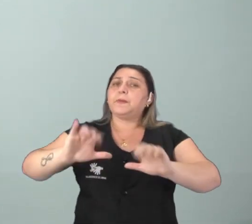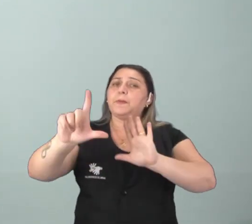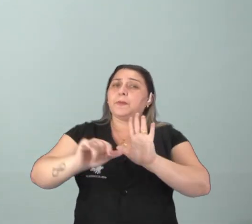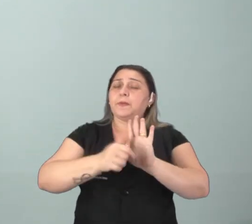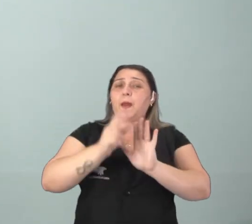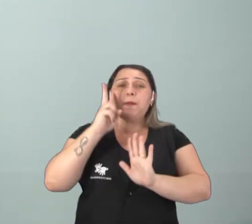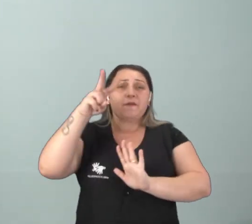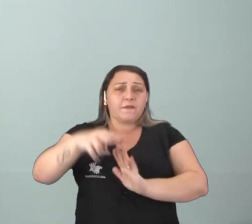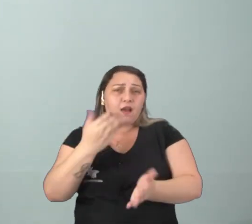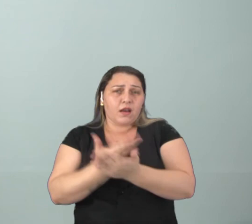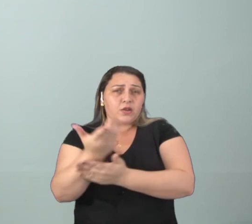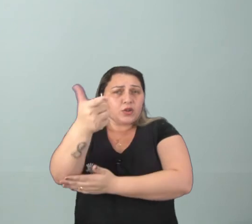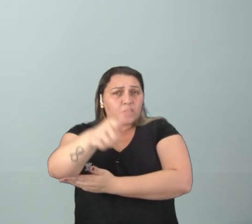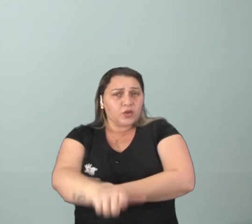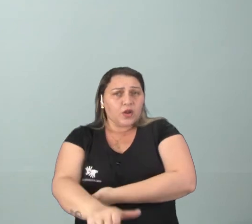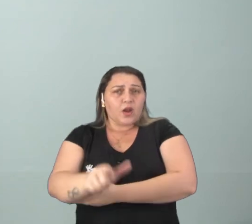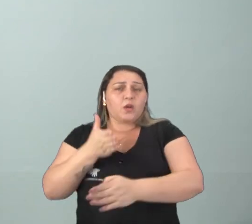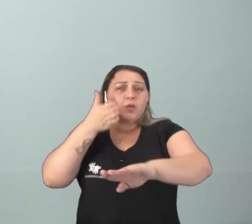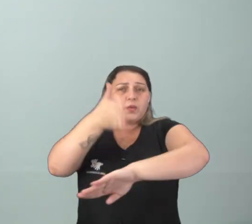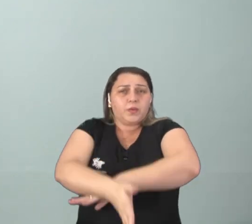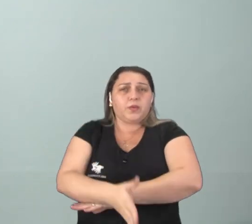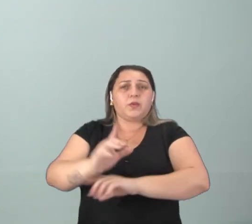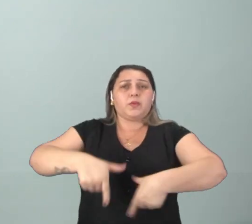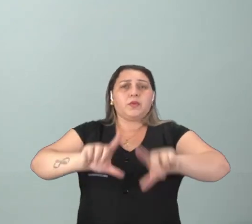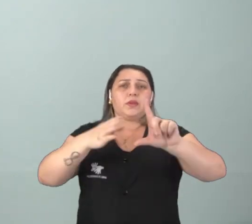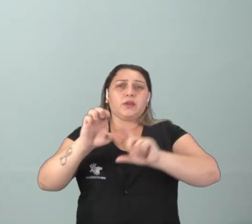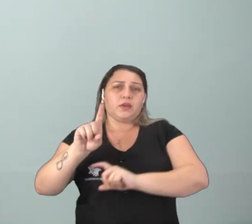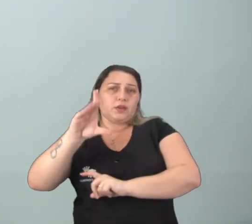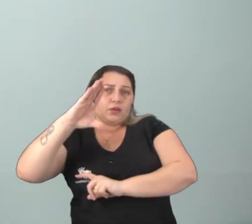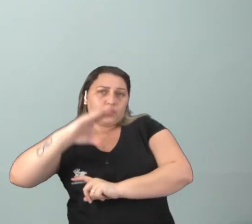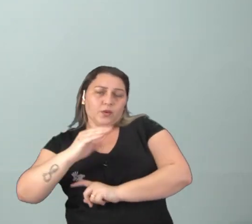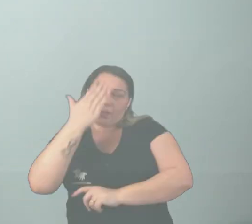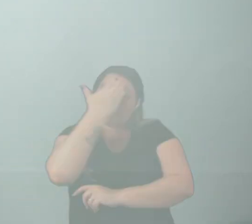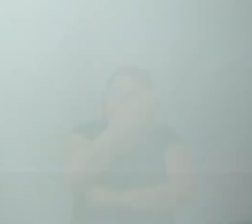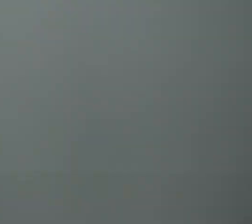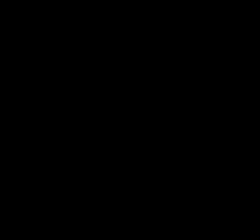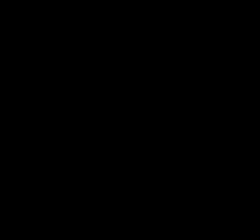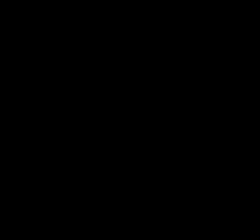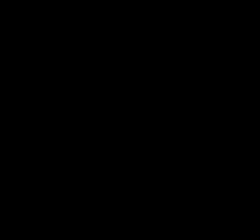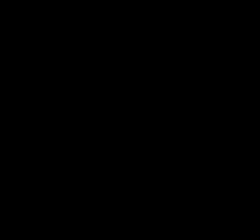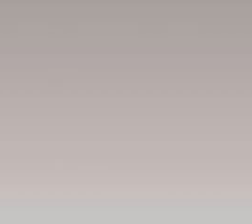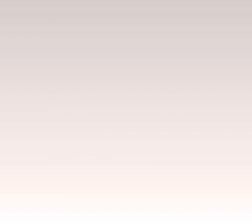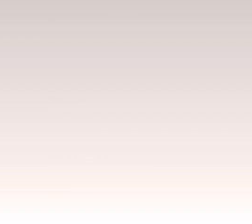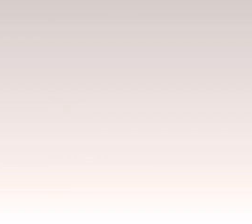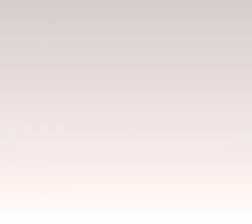E para rever essa aula novamente, acesse o portal Eduque Acre. Obrigada!